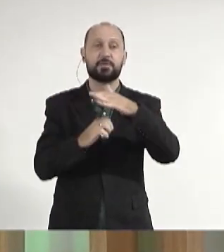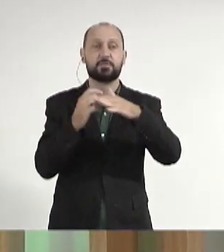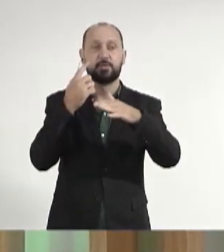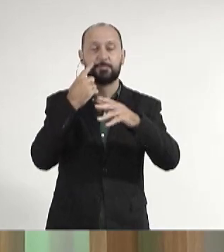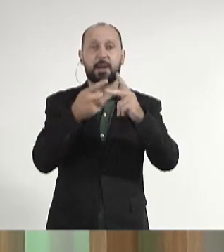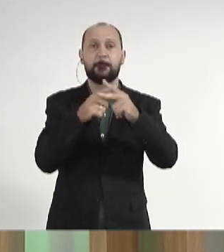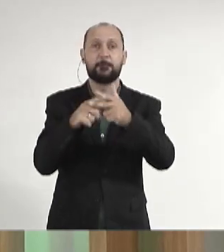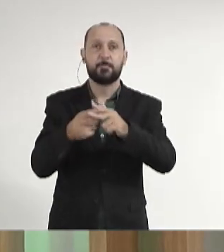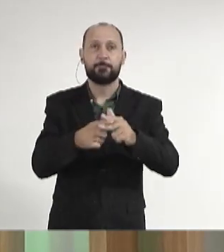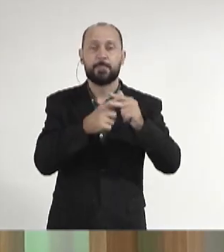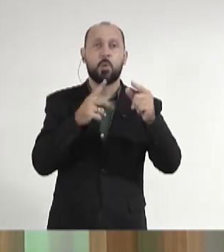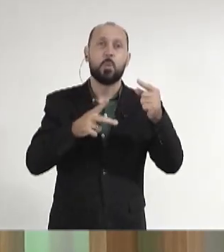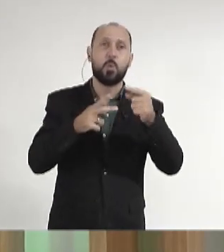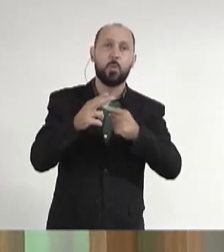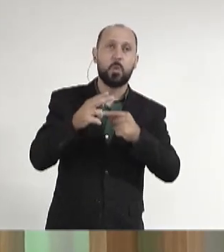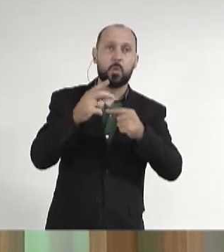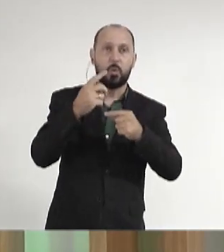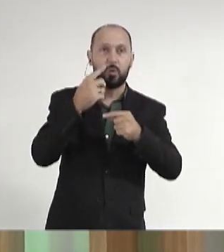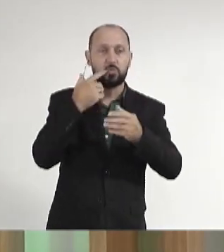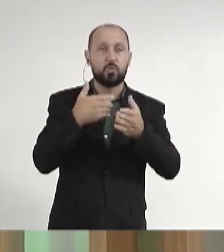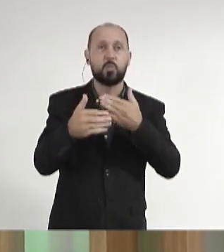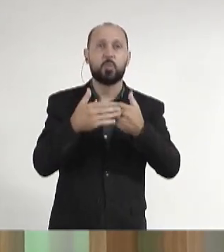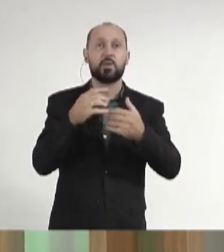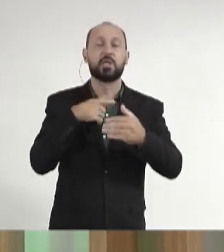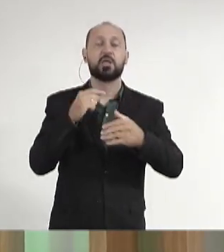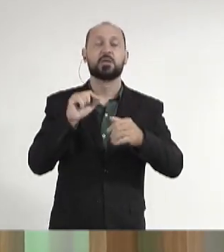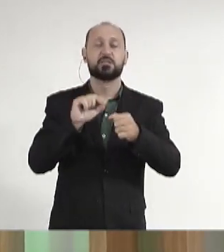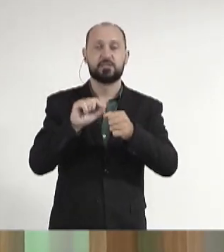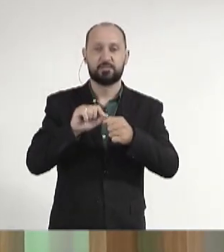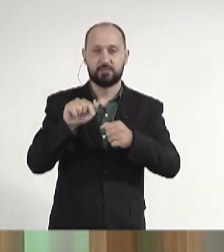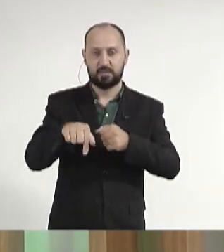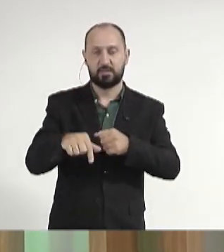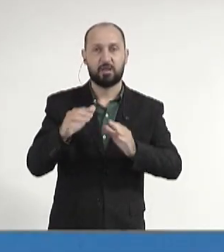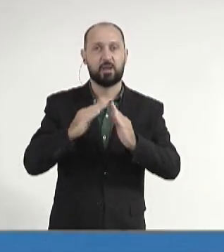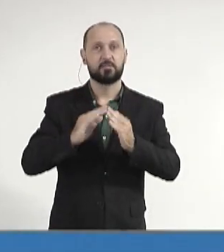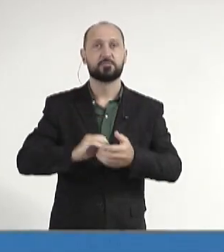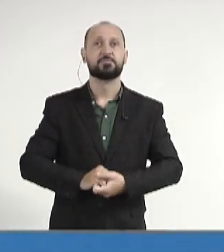para manutenção, corte ou algum outro tipo de serviço na residência.